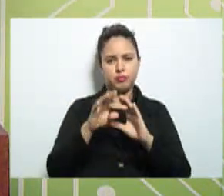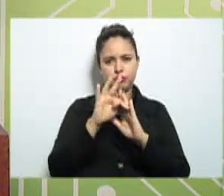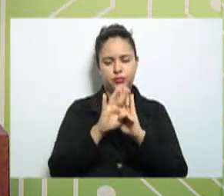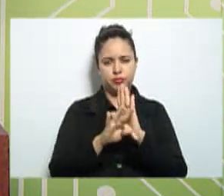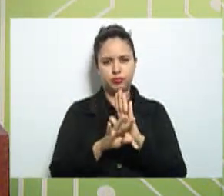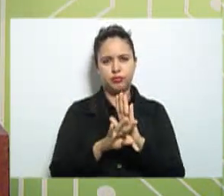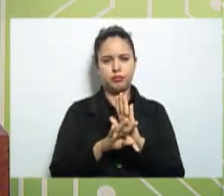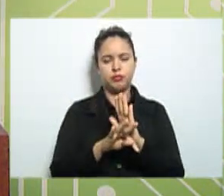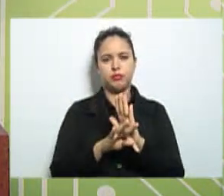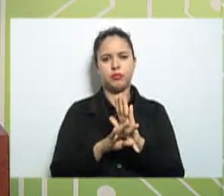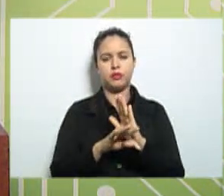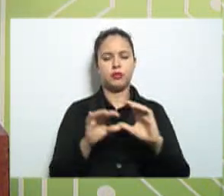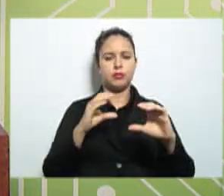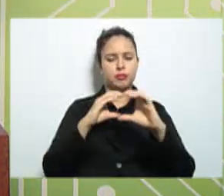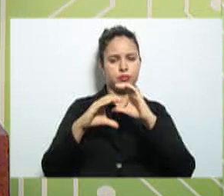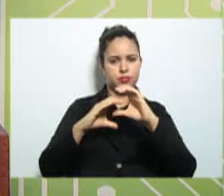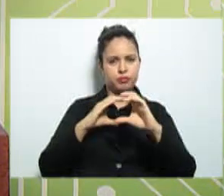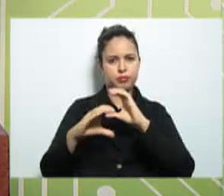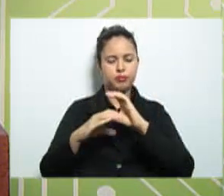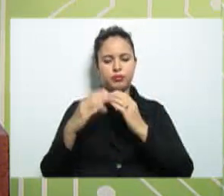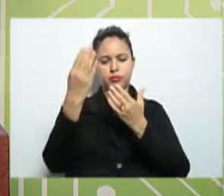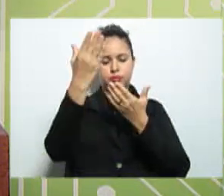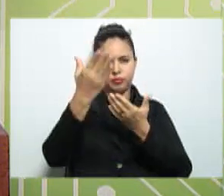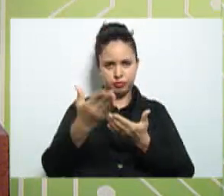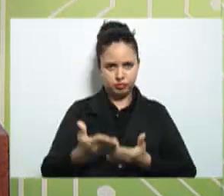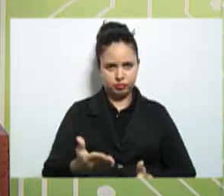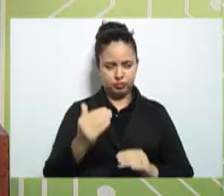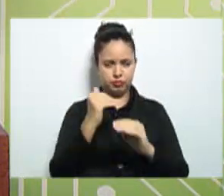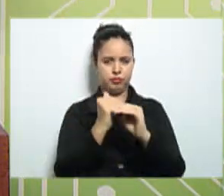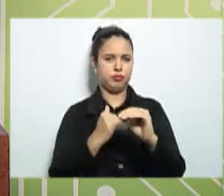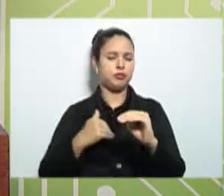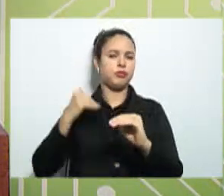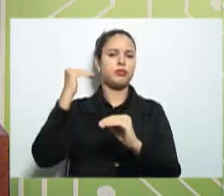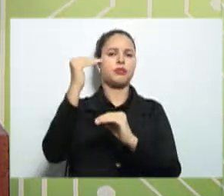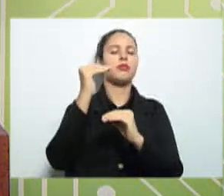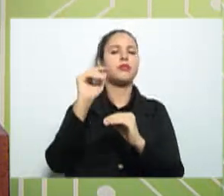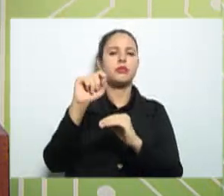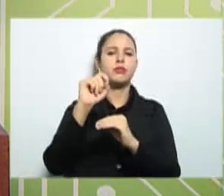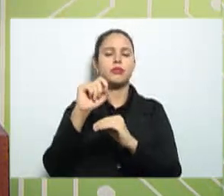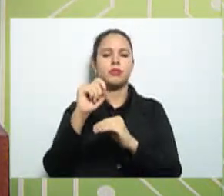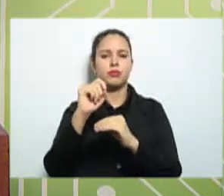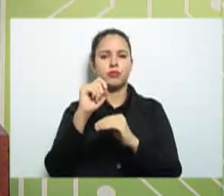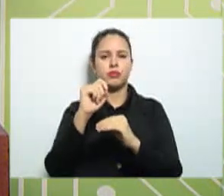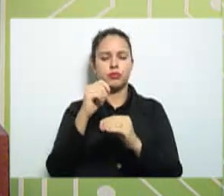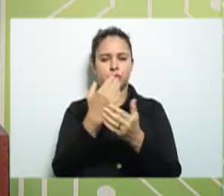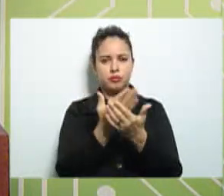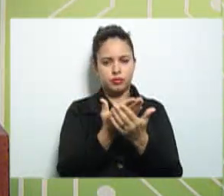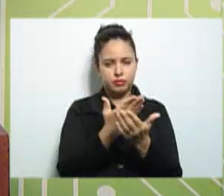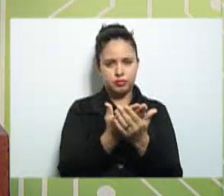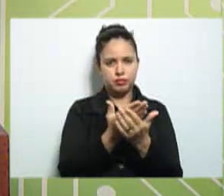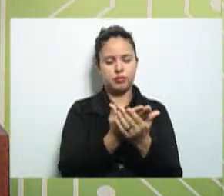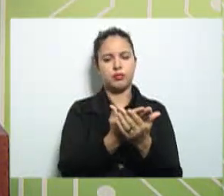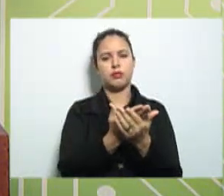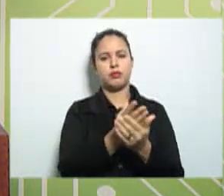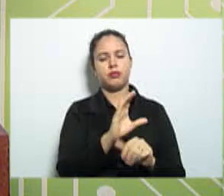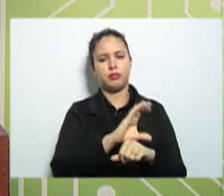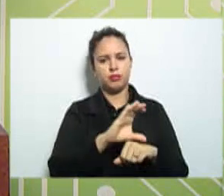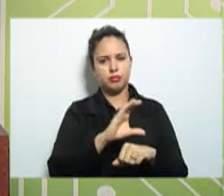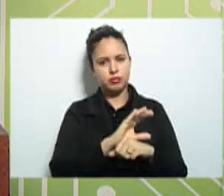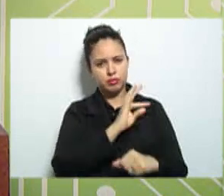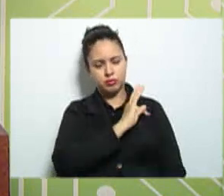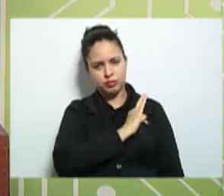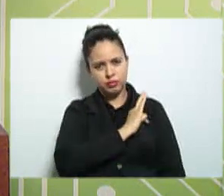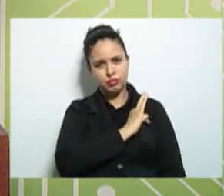o quê? Comunicamos vossa magnificência, que as aulas do curso técnico